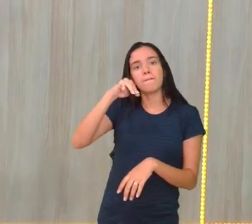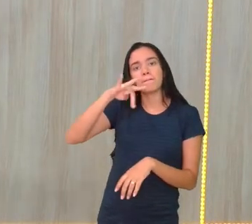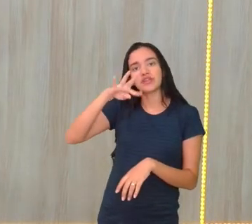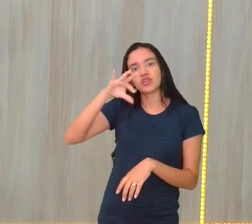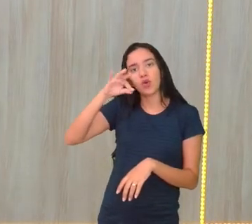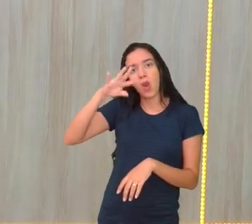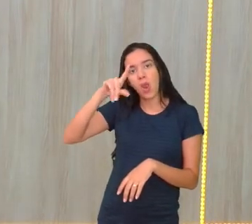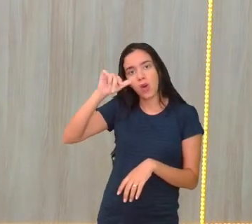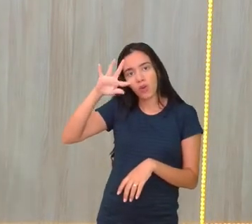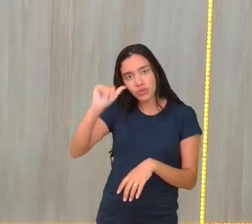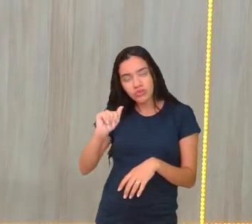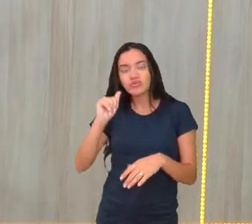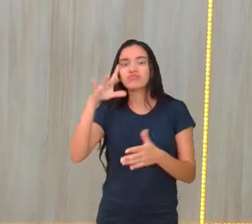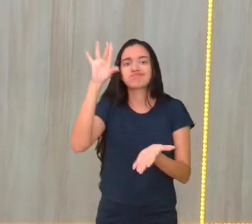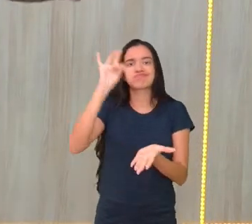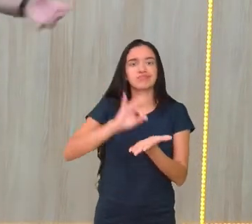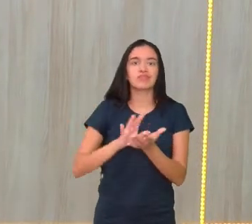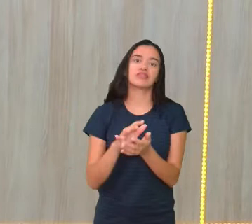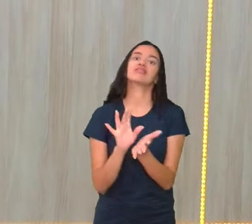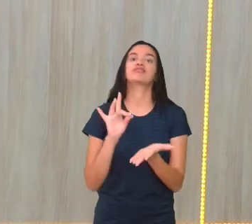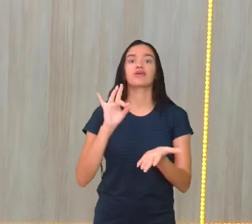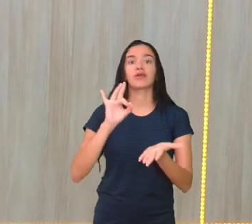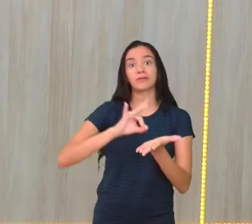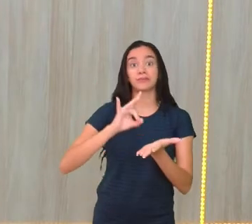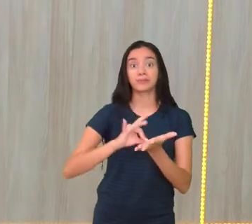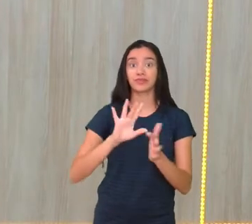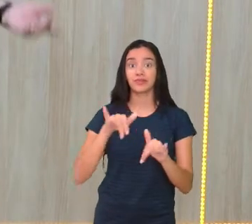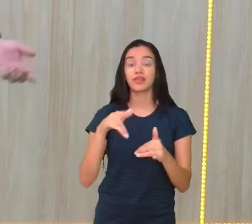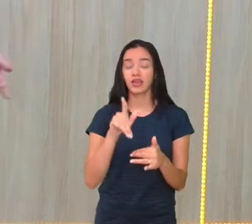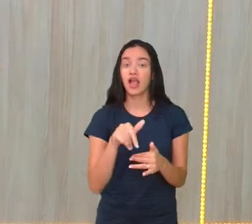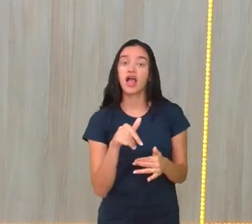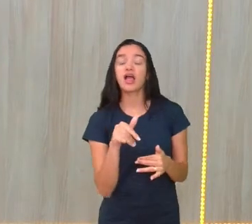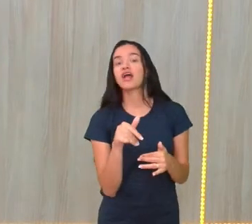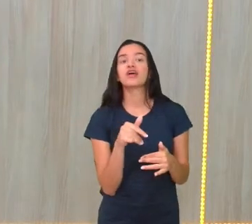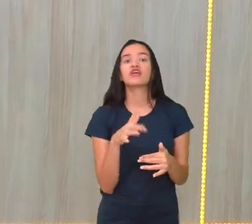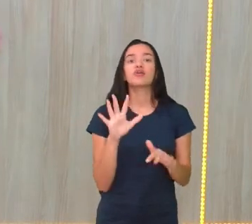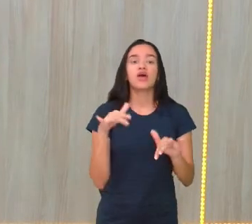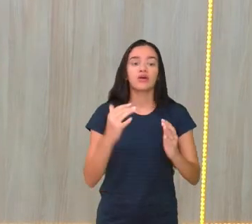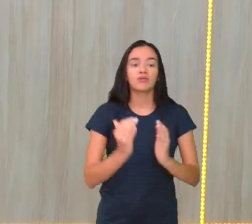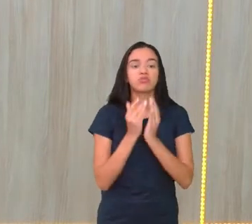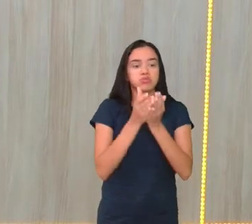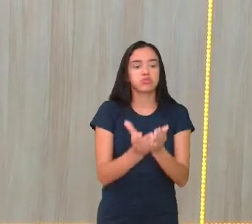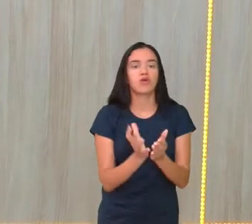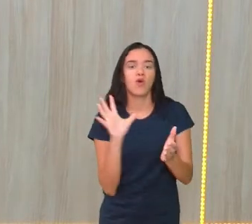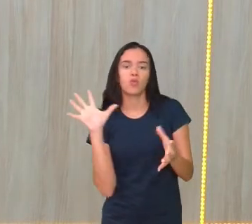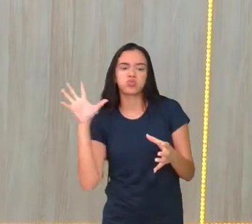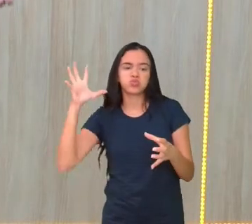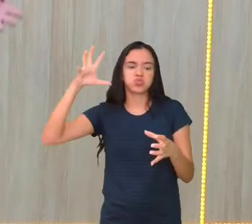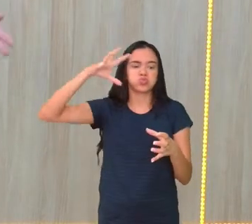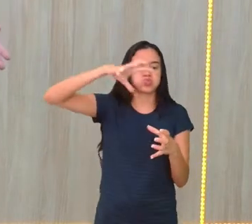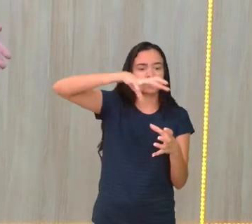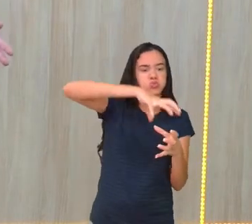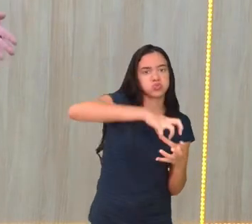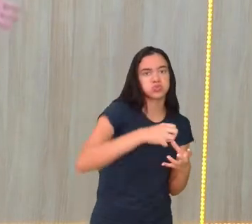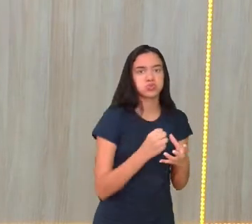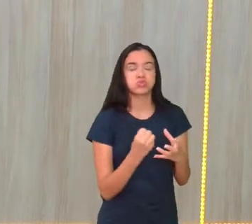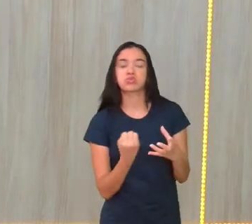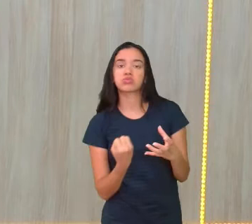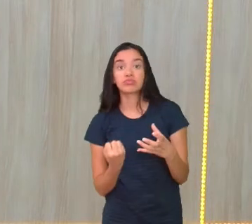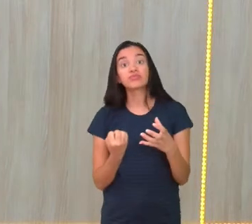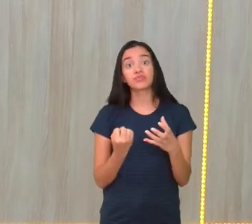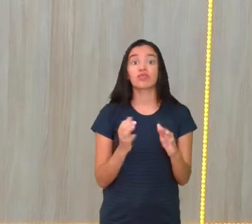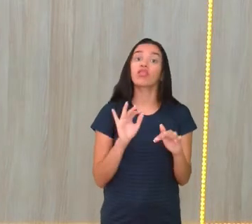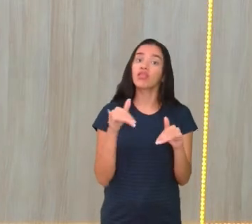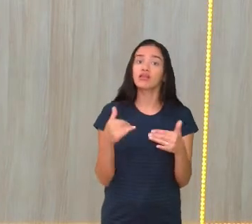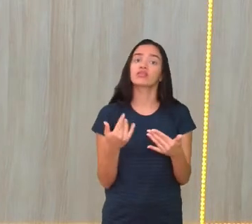mais antigas, né, da mitologia mais antiga, elas acabariam com essas embarcações, né, e morria todo mundo, né?